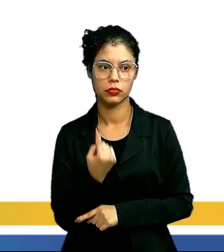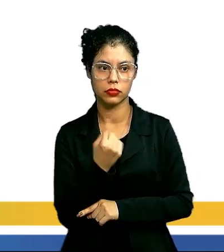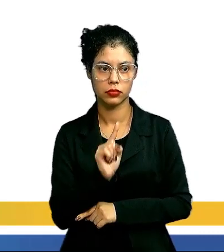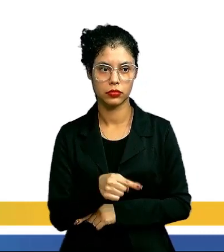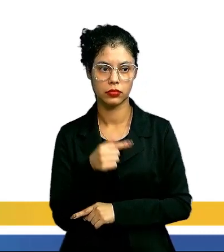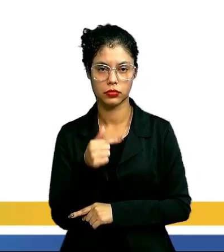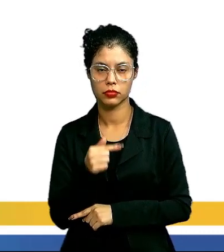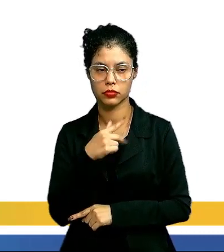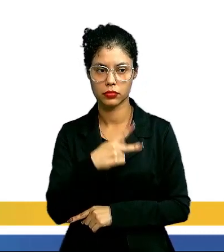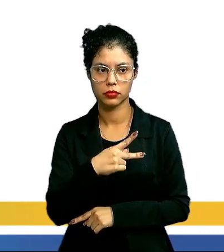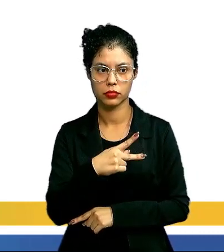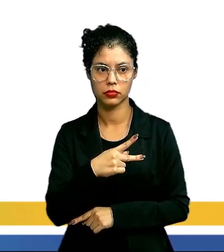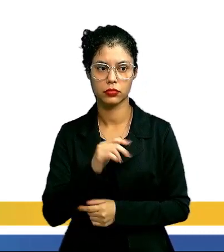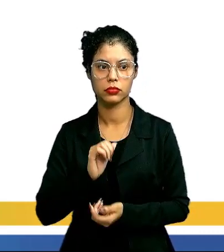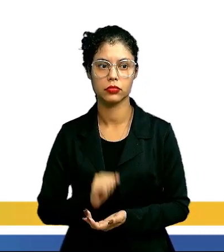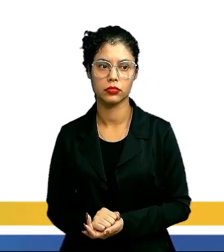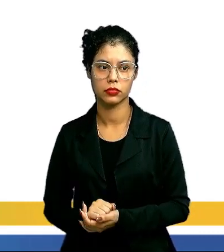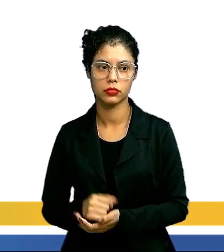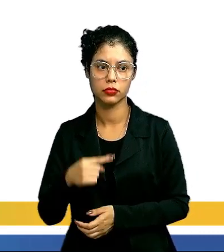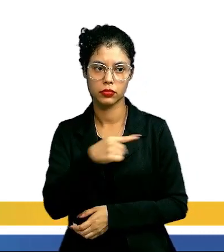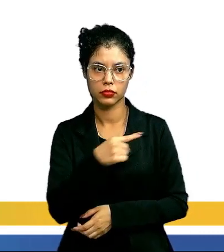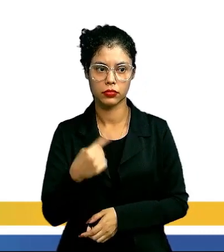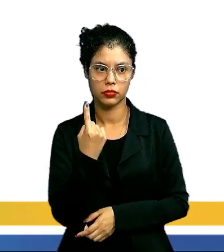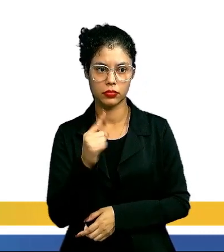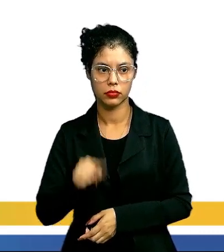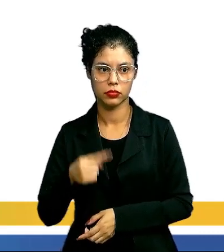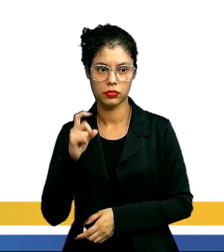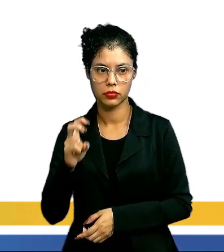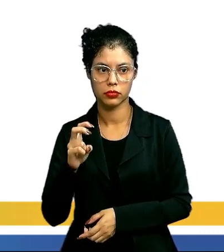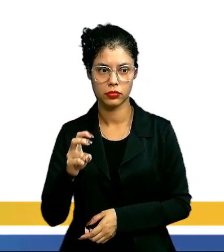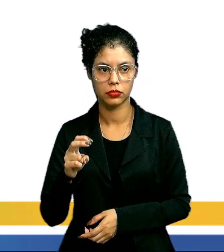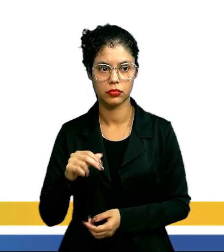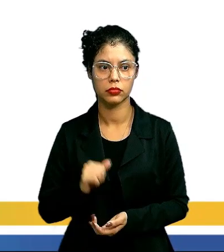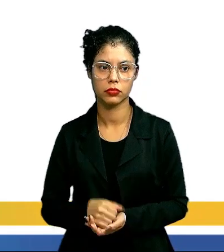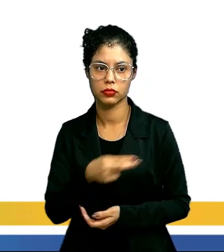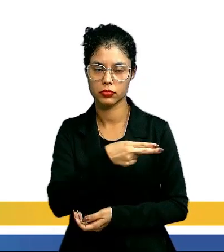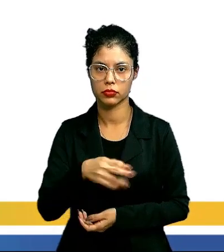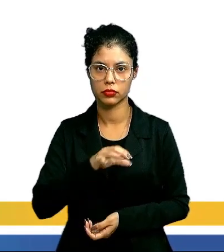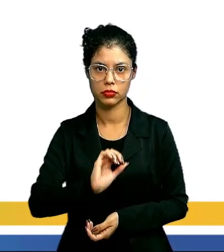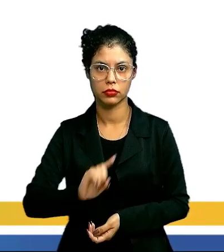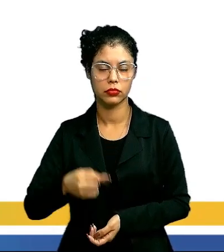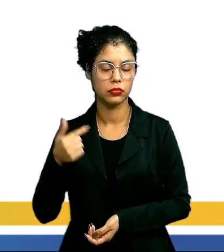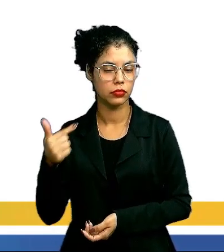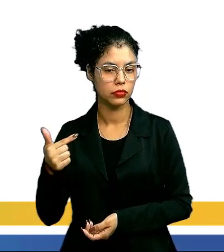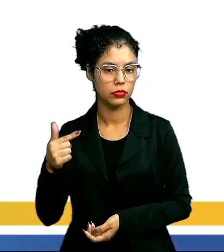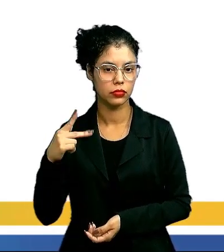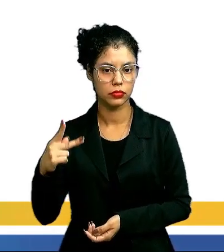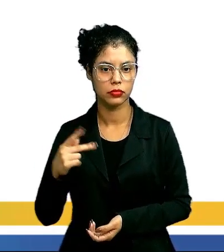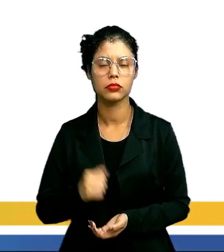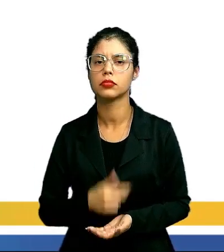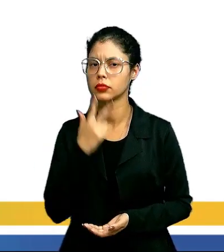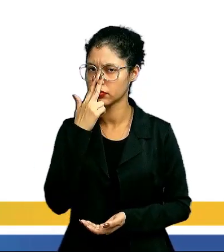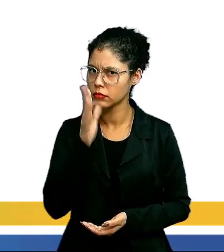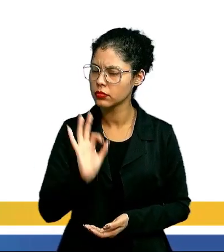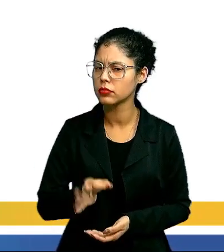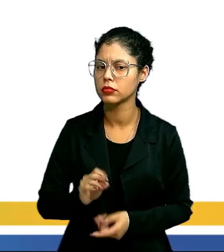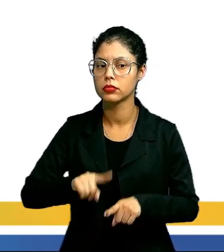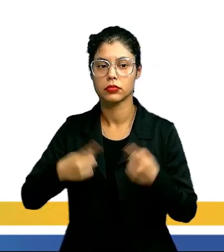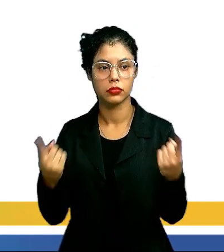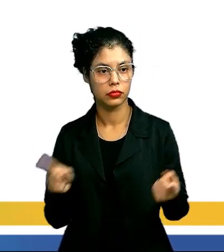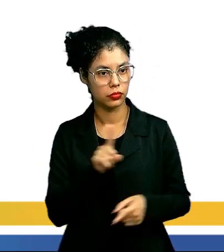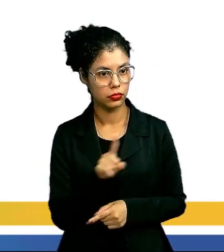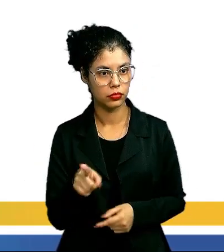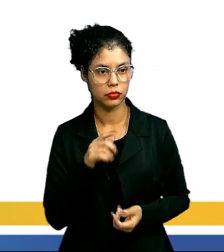é 1,7 - 1,5 = 0,2 É parece que está correto